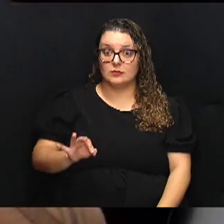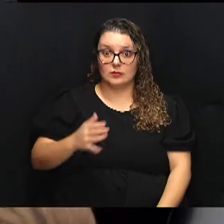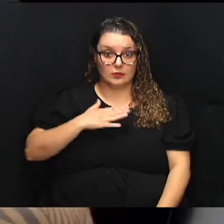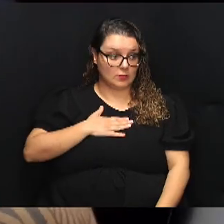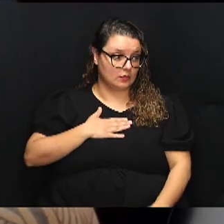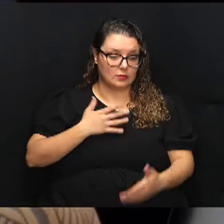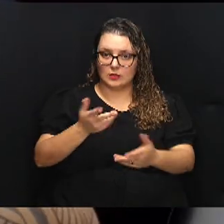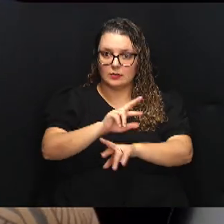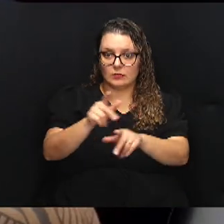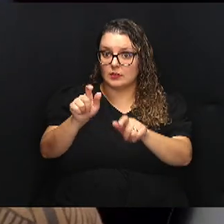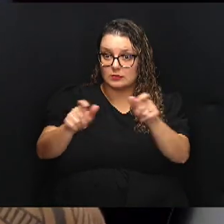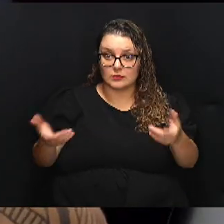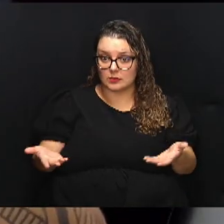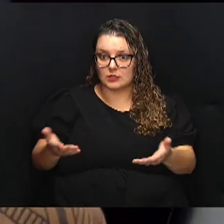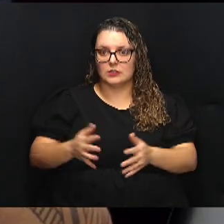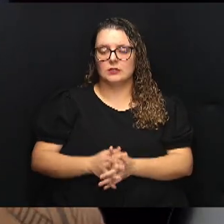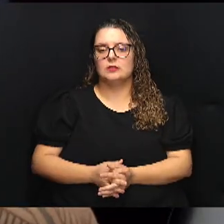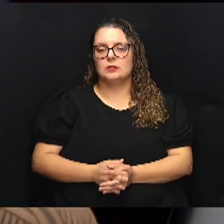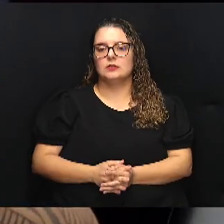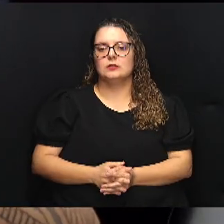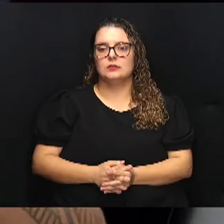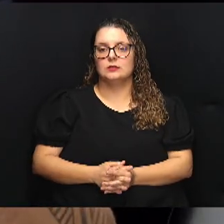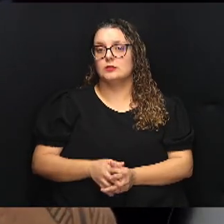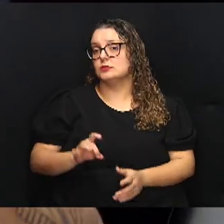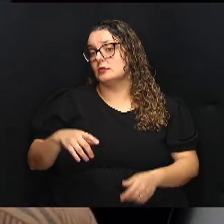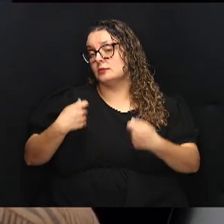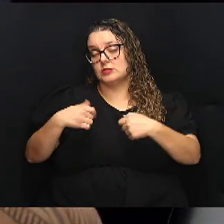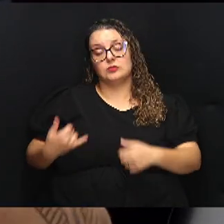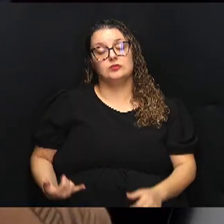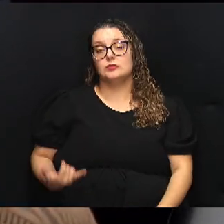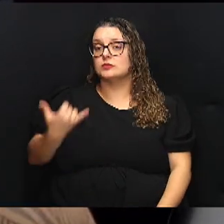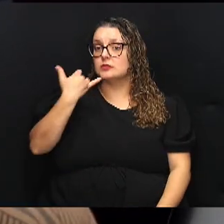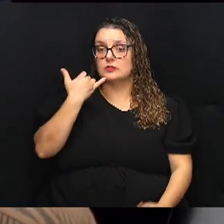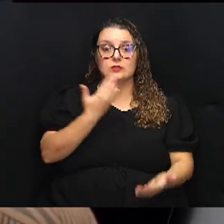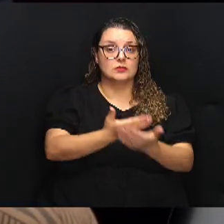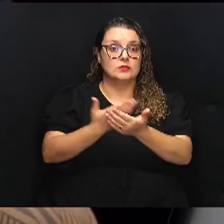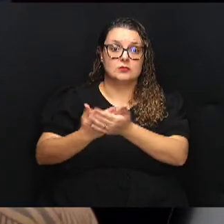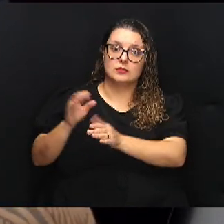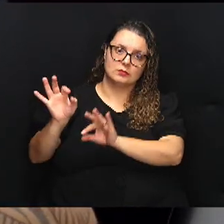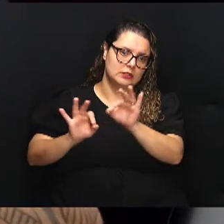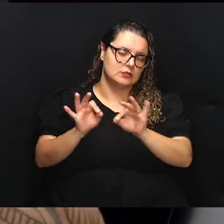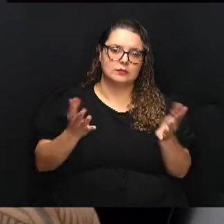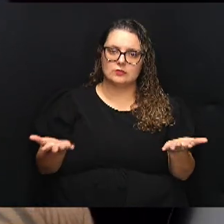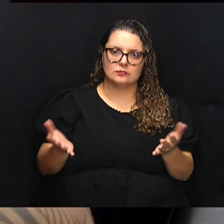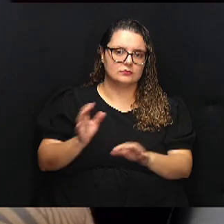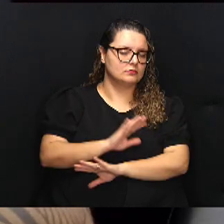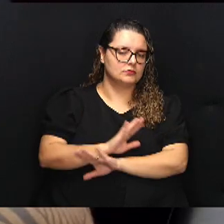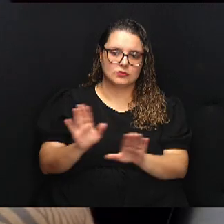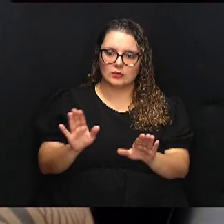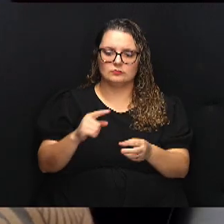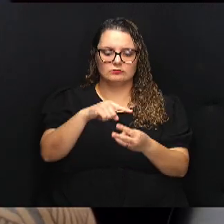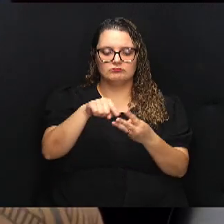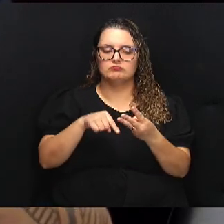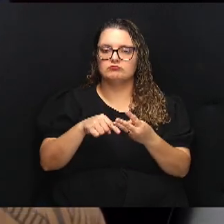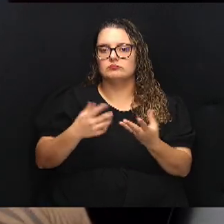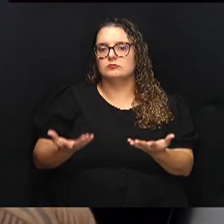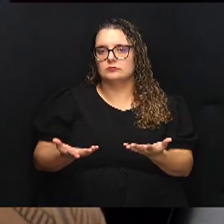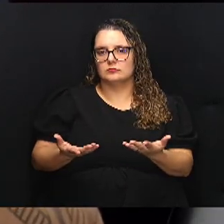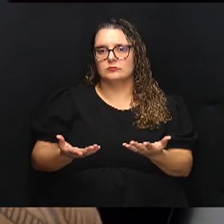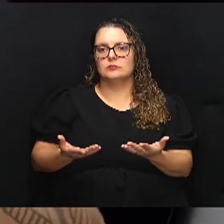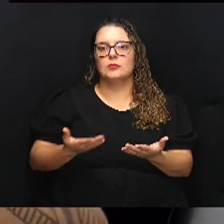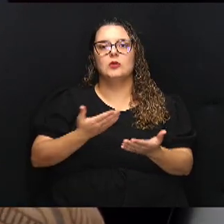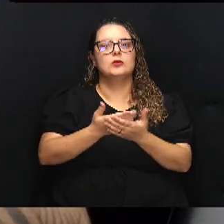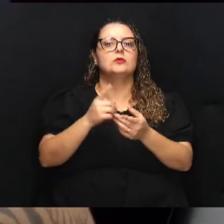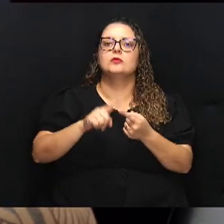aconteceu com muita gente aqui. Então, você só precisa de um celular, estudo e planejamento. Com essas 3 ferramentas e o estudo, você